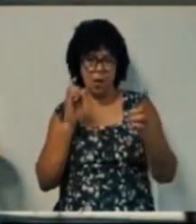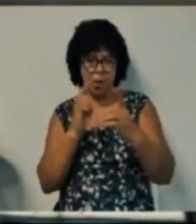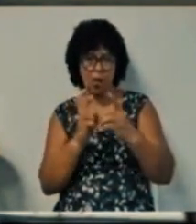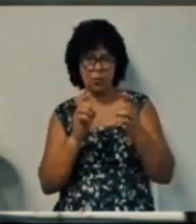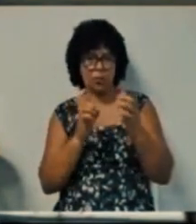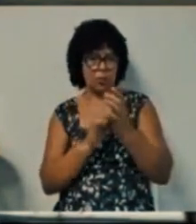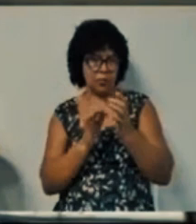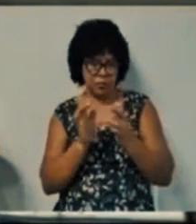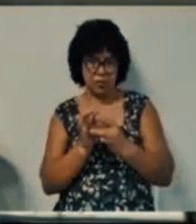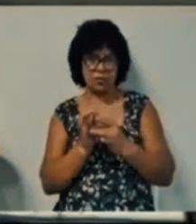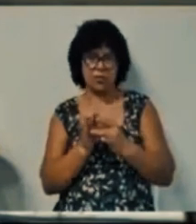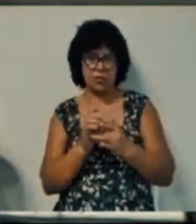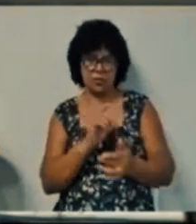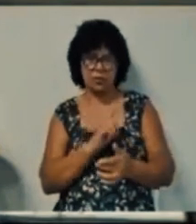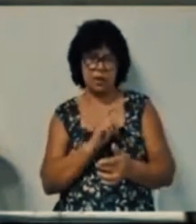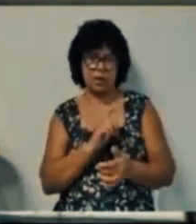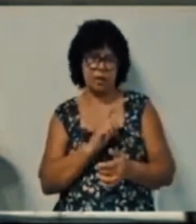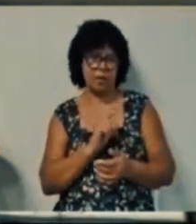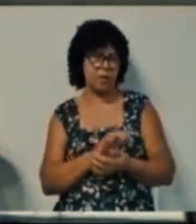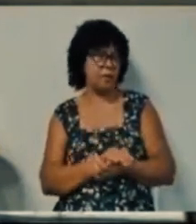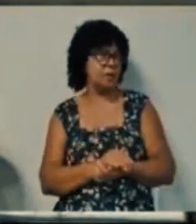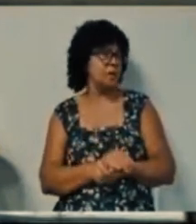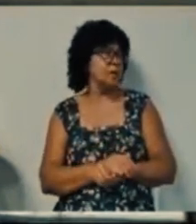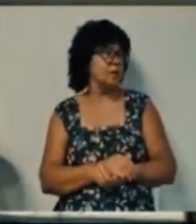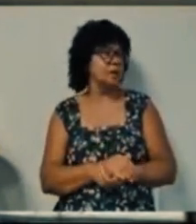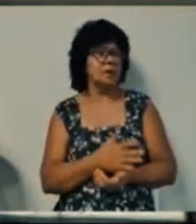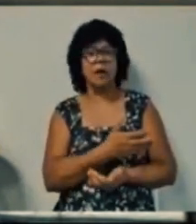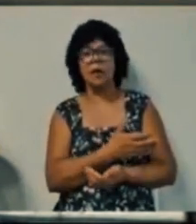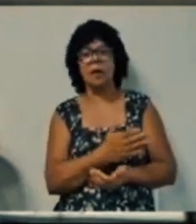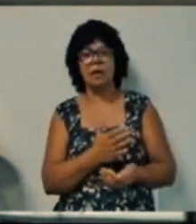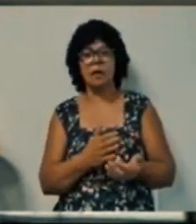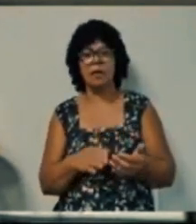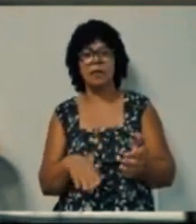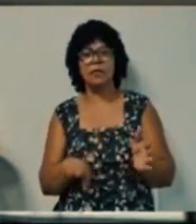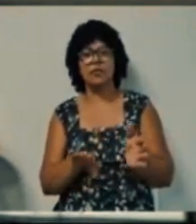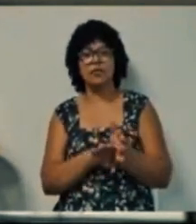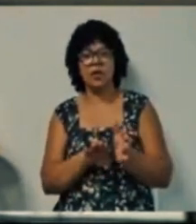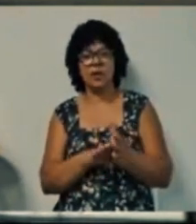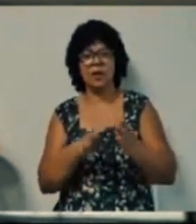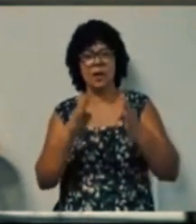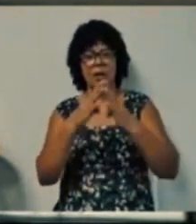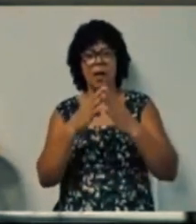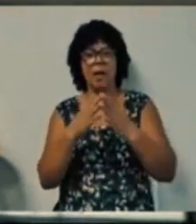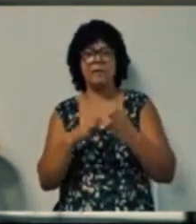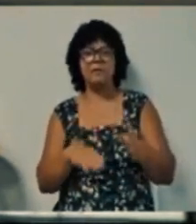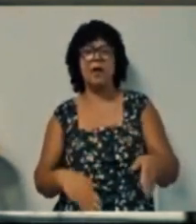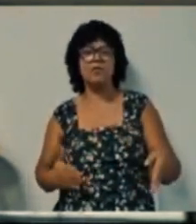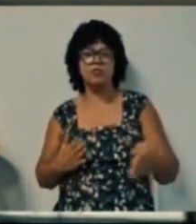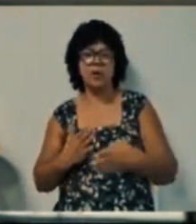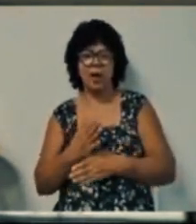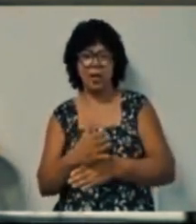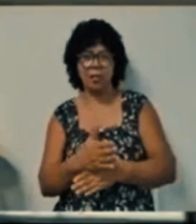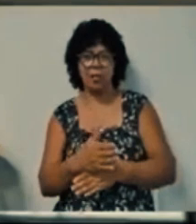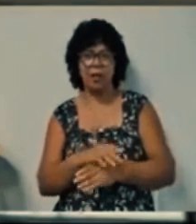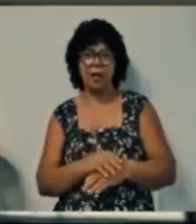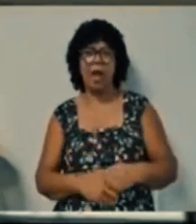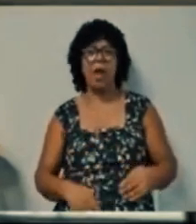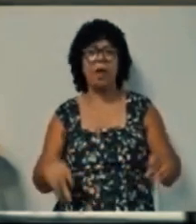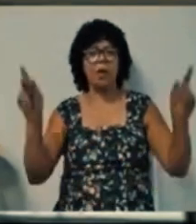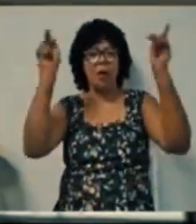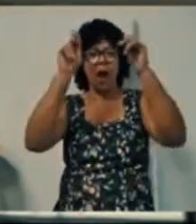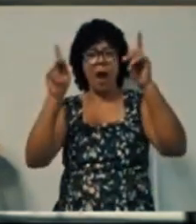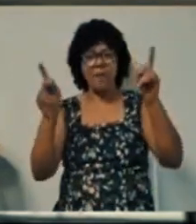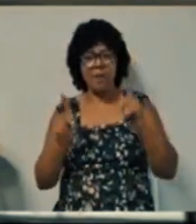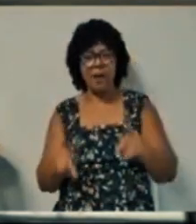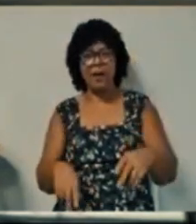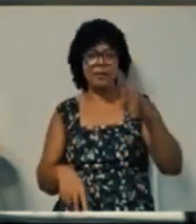delas. Eu já entrei cumprimentando com a paz do Senhor. A paz do Senhor, elas levaram susto. Como é que o senhor sabe que nós